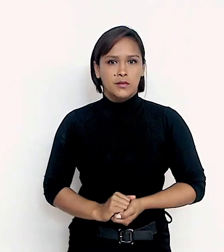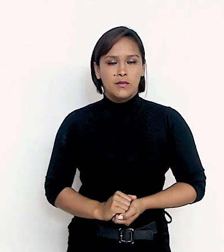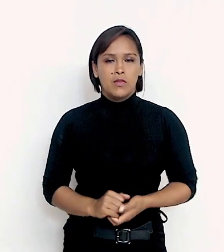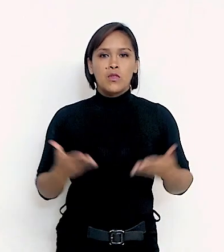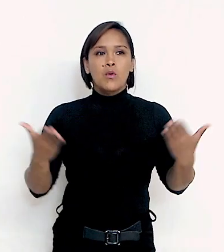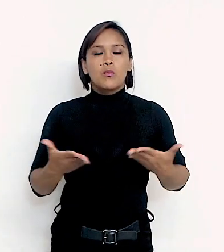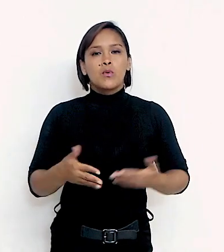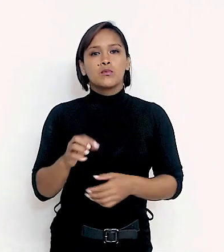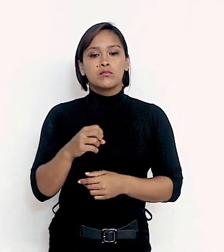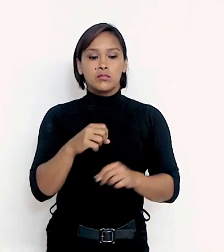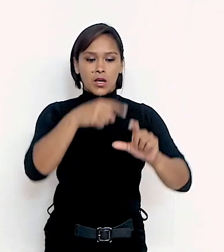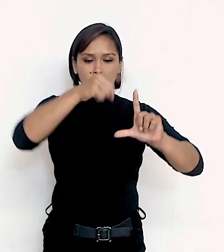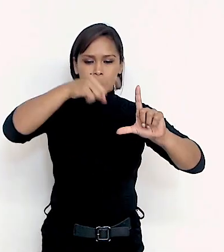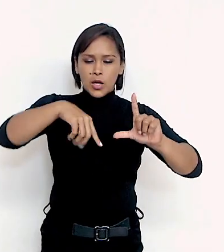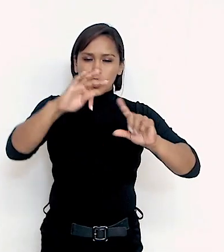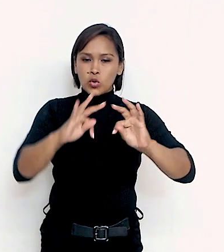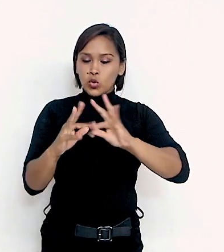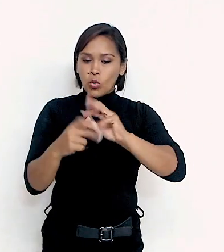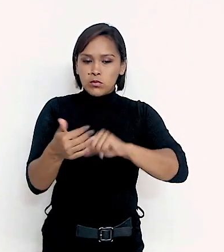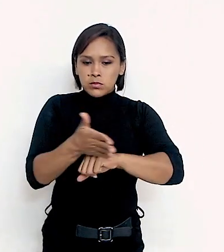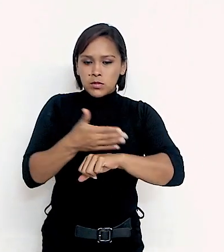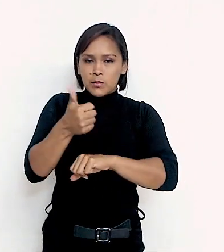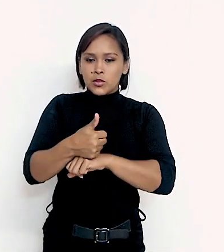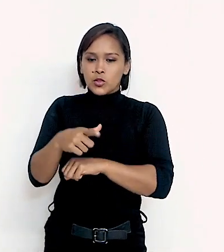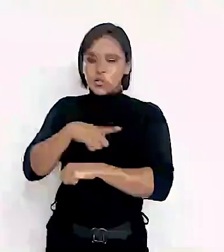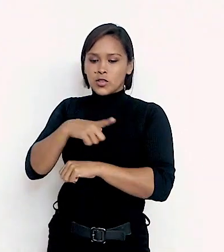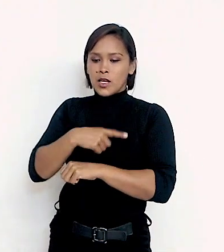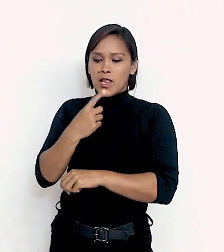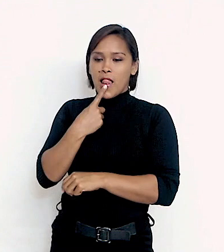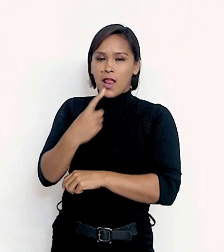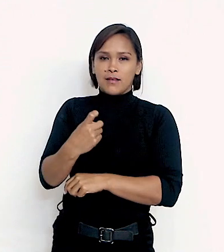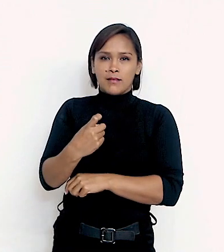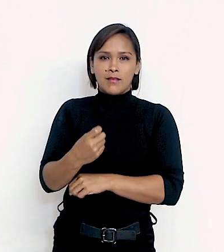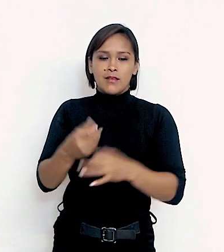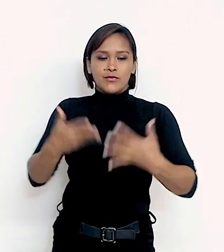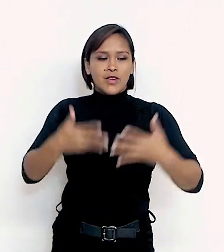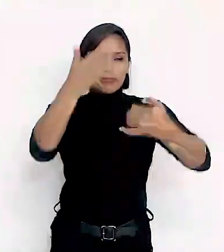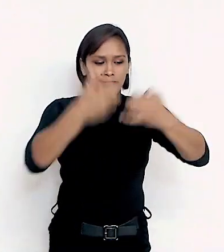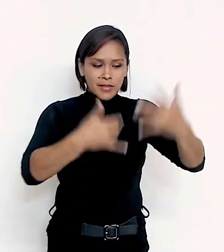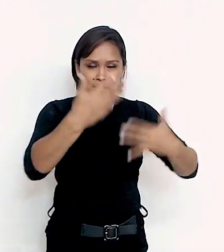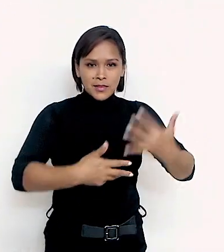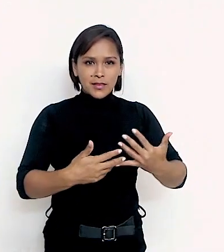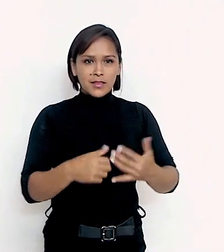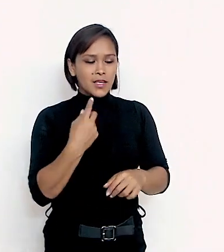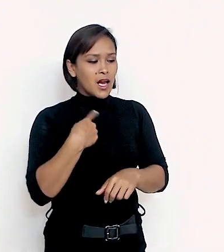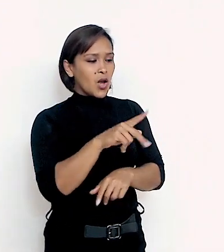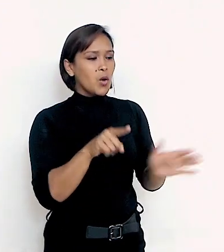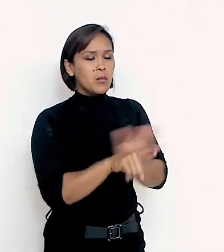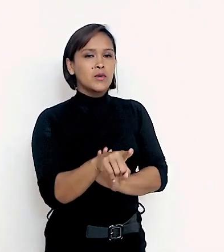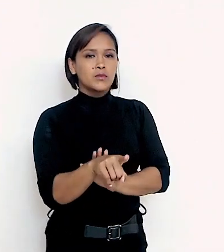hoje em dia é um dado que eu acho que todo Embaixador Brasileiro que trabalha no exterior já tem na ponta da língua né é a